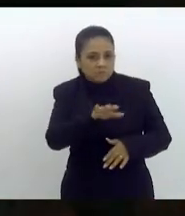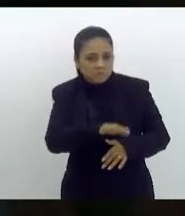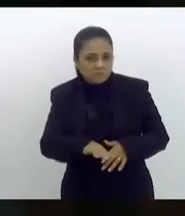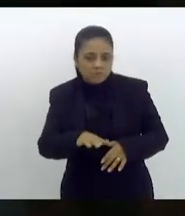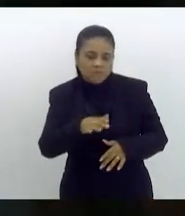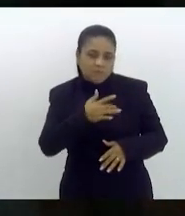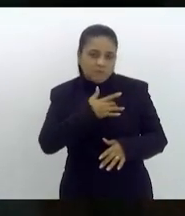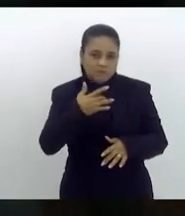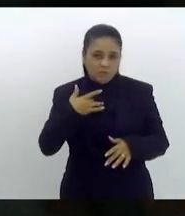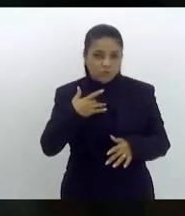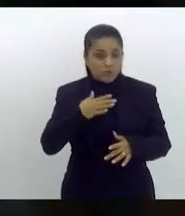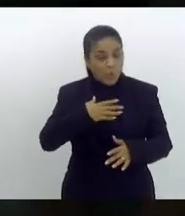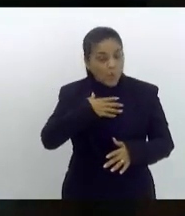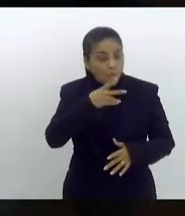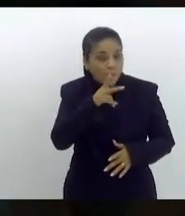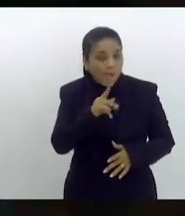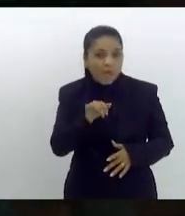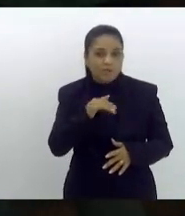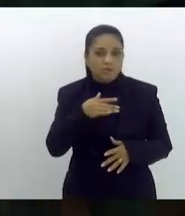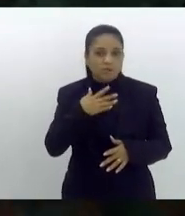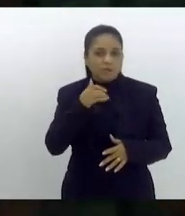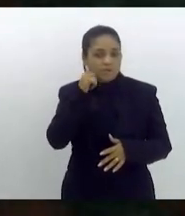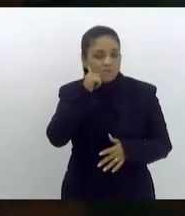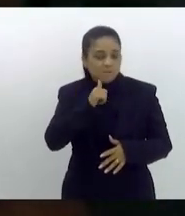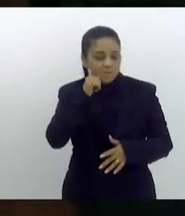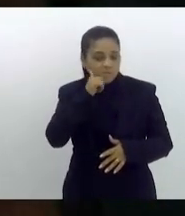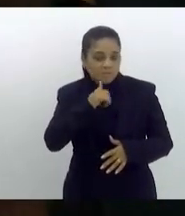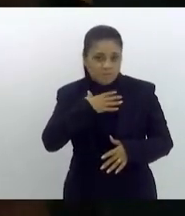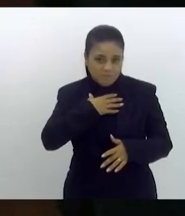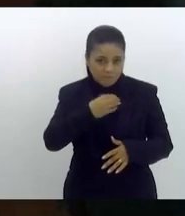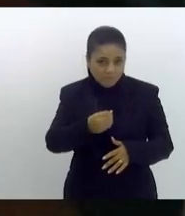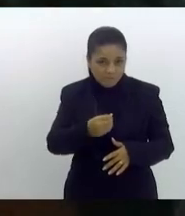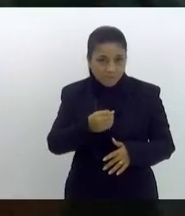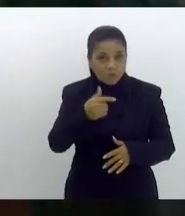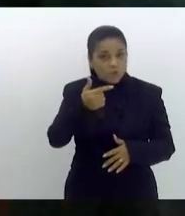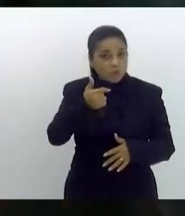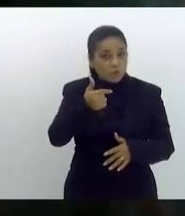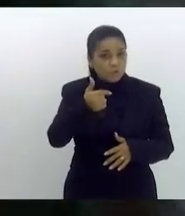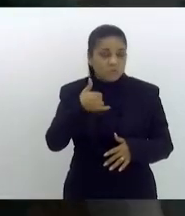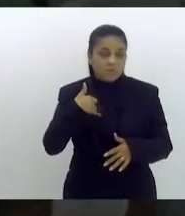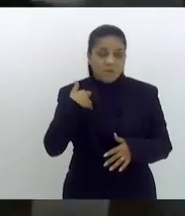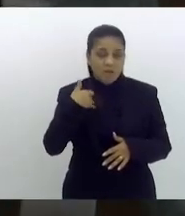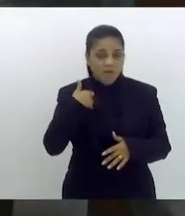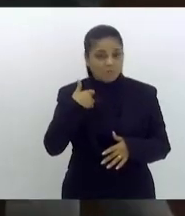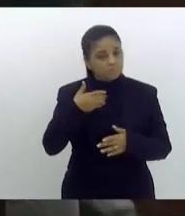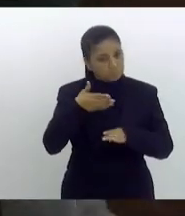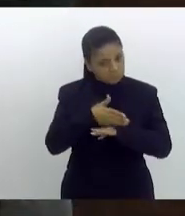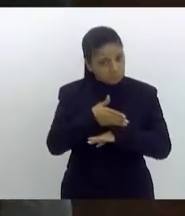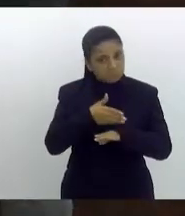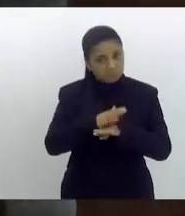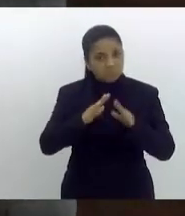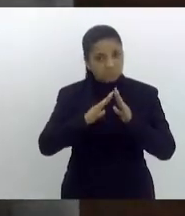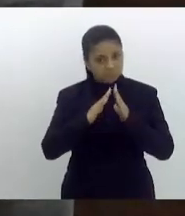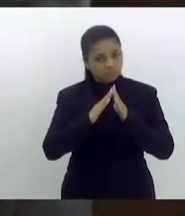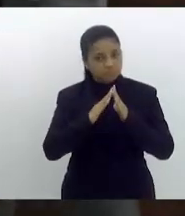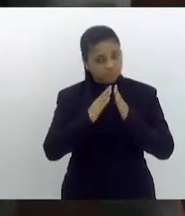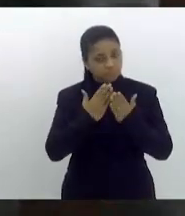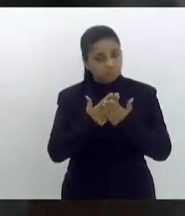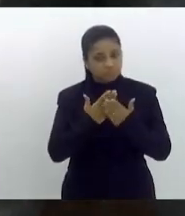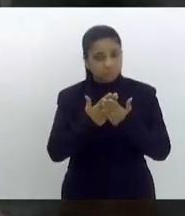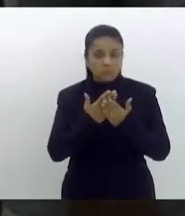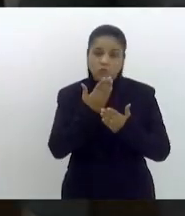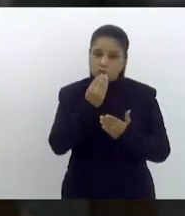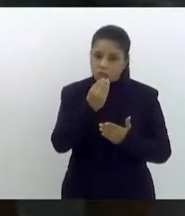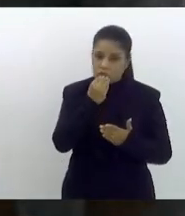uma menina de 12 anos que frequenta a escola e que também faz lanche nas cantinas que ali se servem